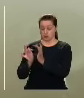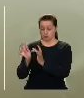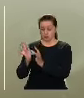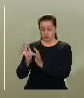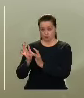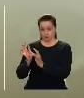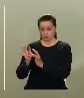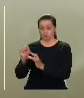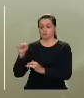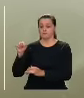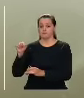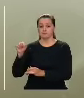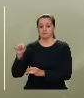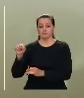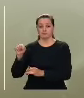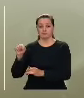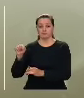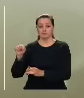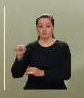inclinando-se,